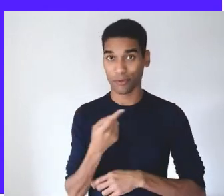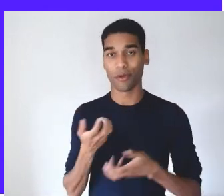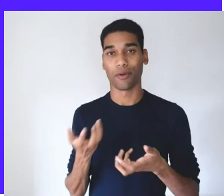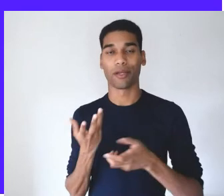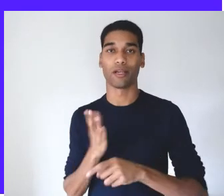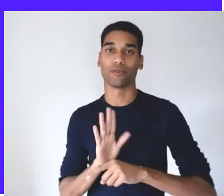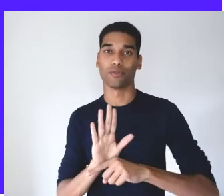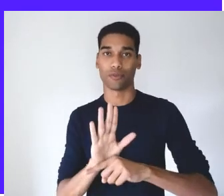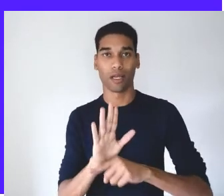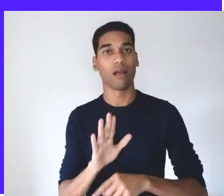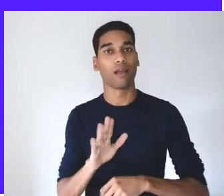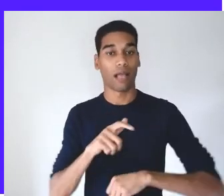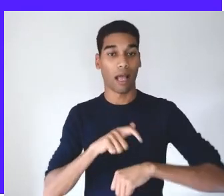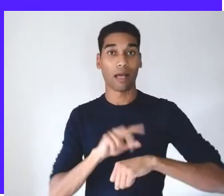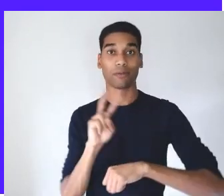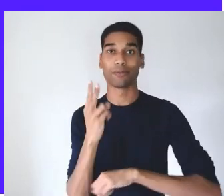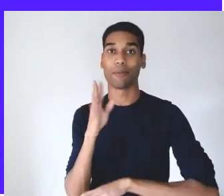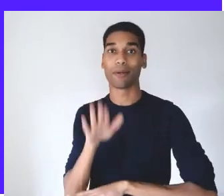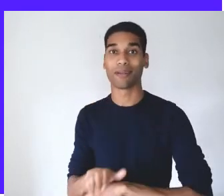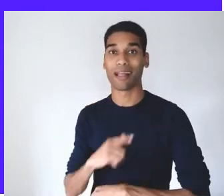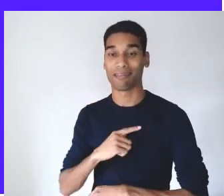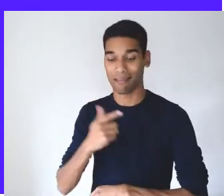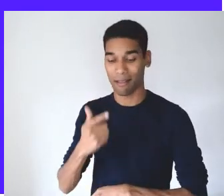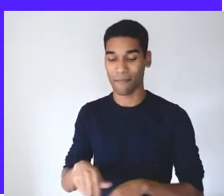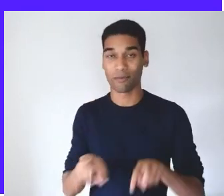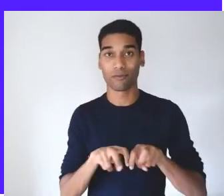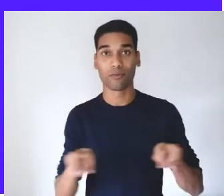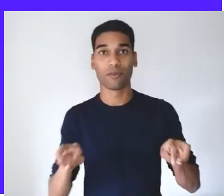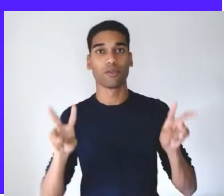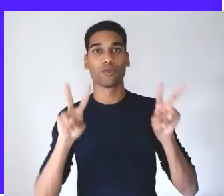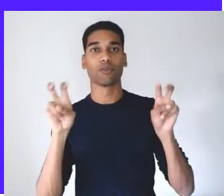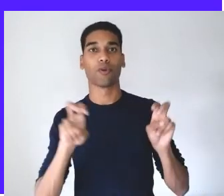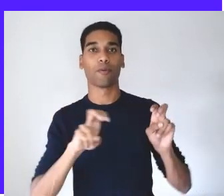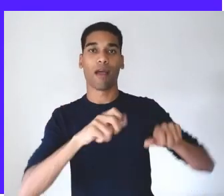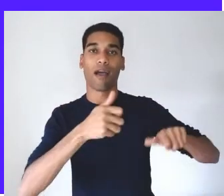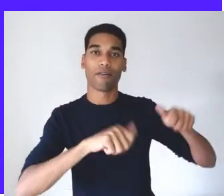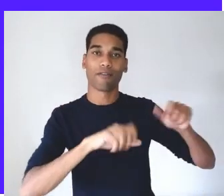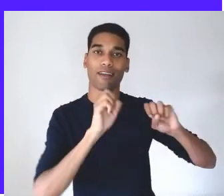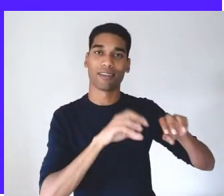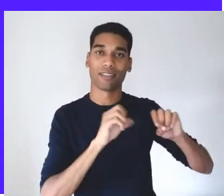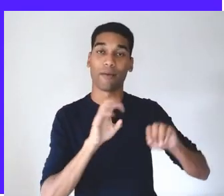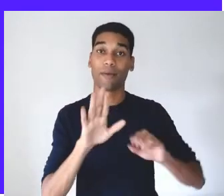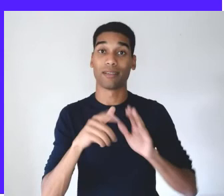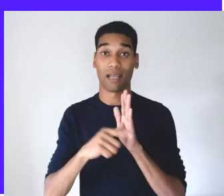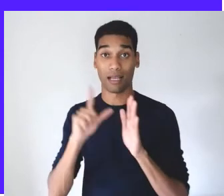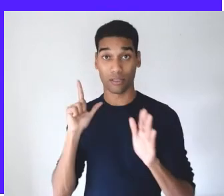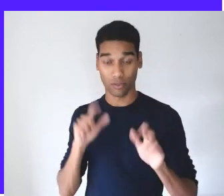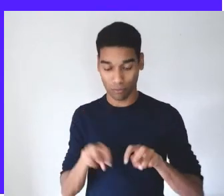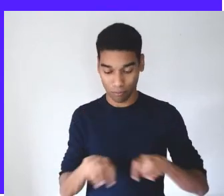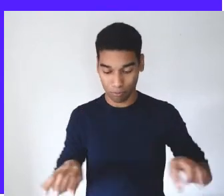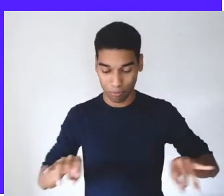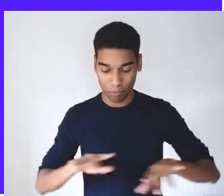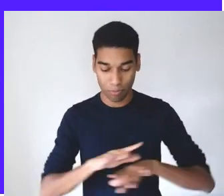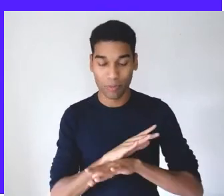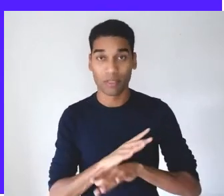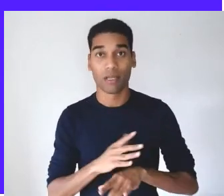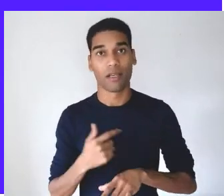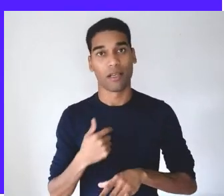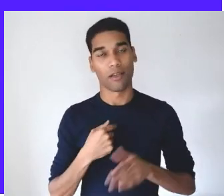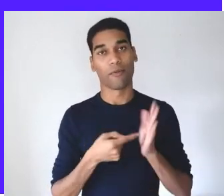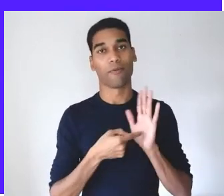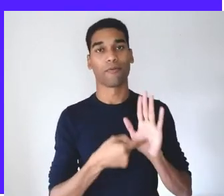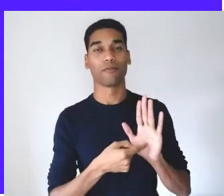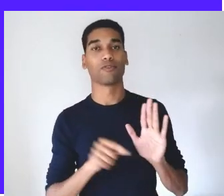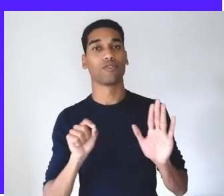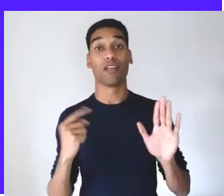mesa sobre avaliação educacional. E antes de acabar mesmo, a gente falou um pouco aqui de crise de jornalismo, né, falta de